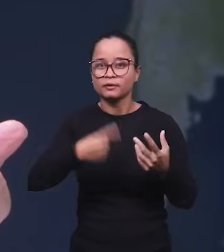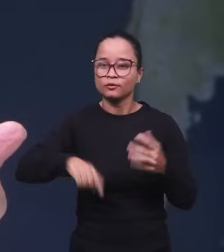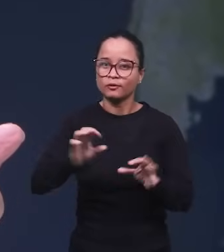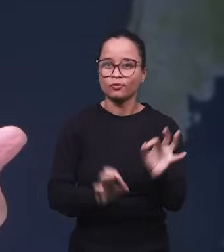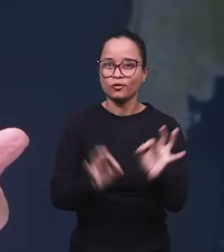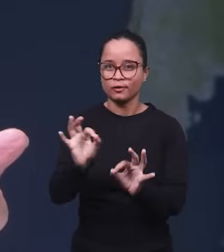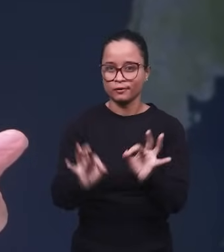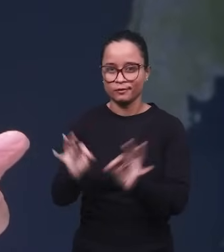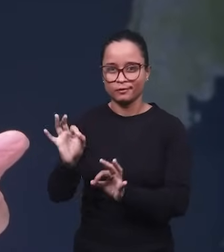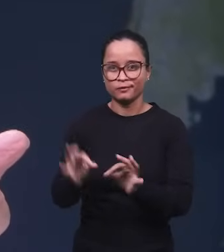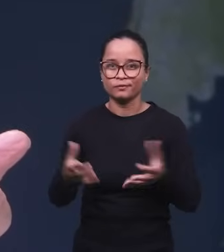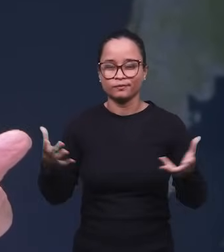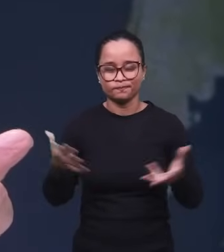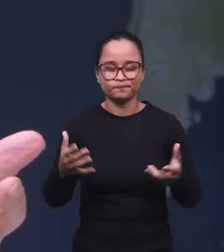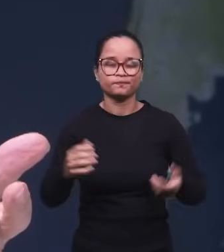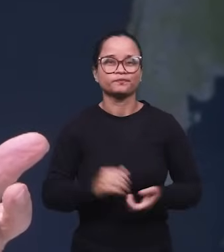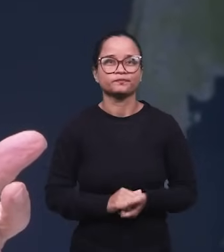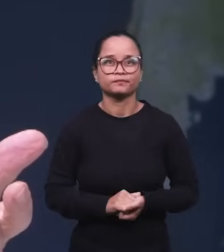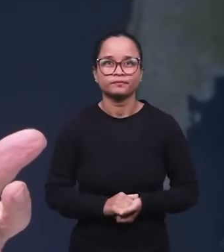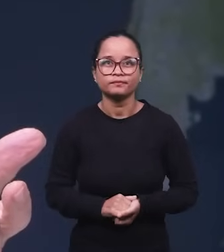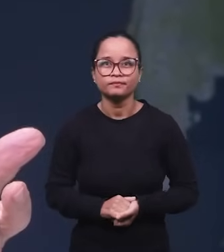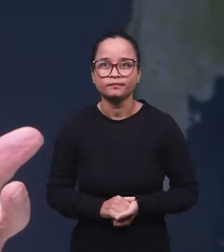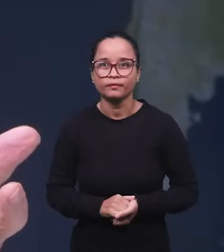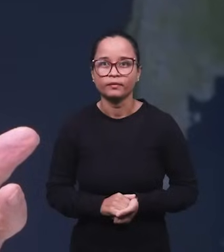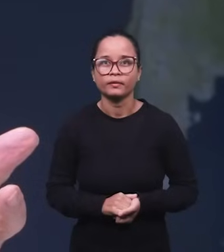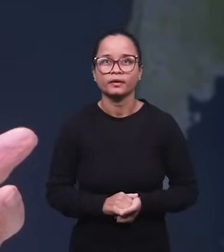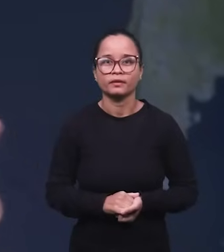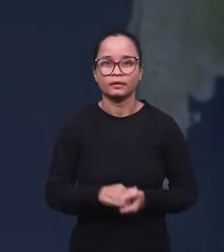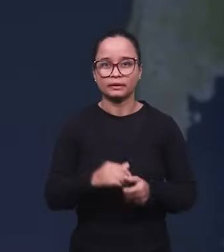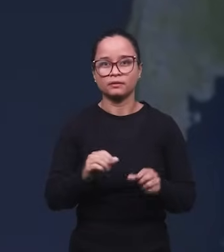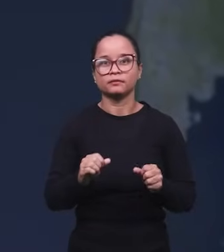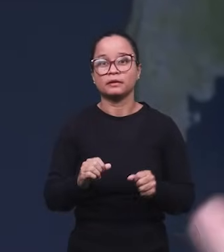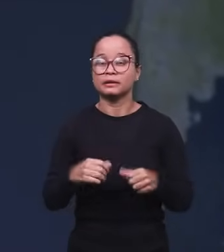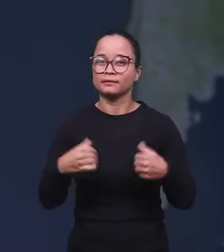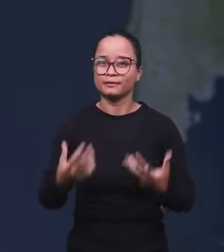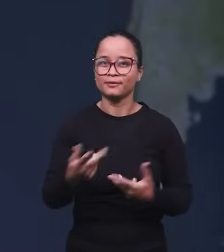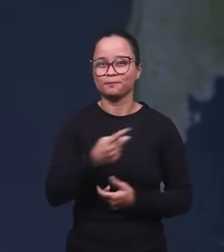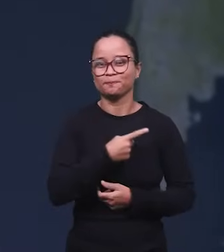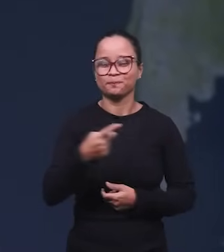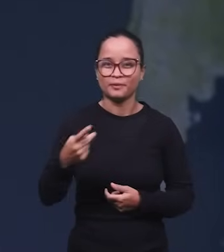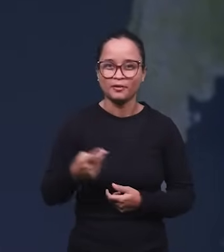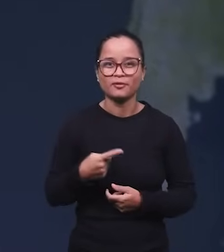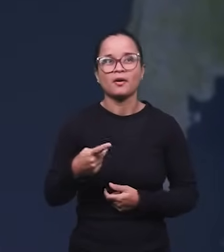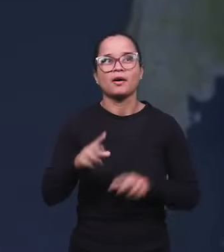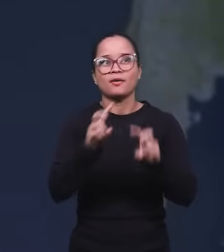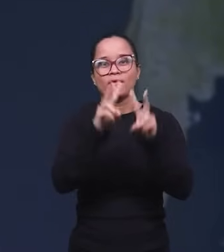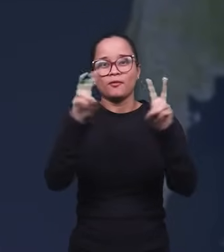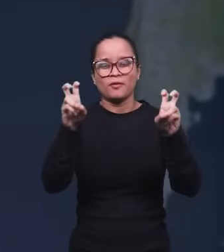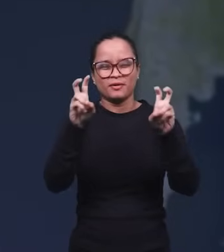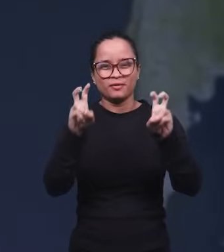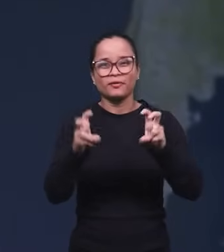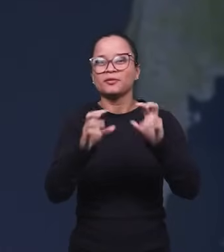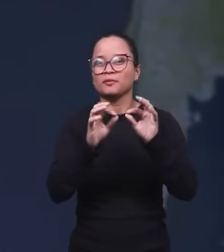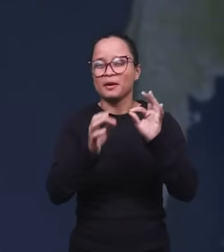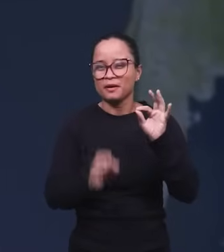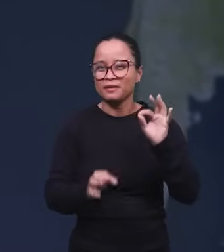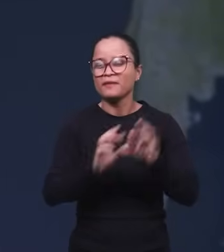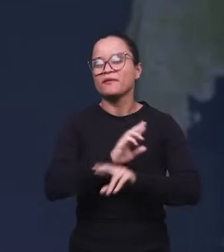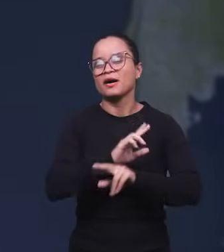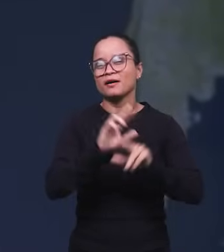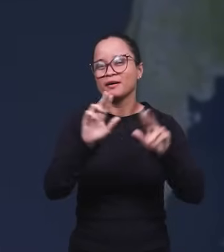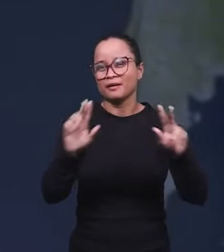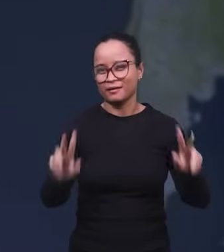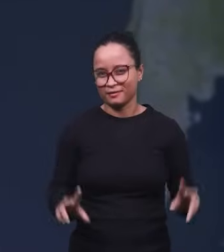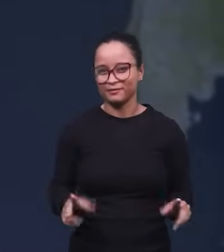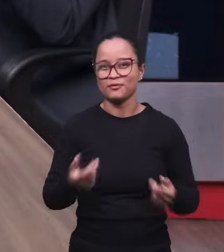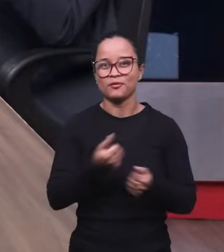dos pontos que a gente planeja fazer, né? Eu creio, né, pastor? Acho que é um assunto tão vasto, né, que a gente pode abordar tantas